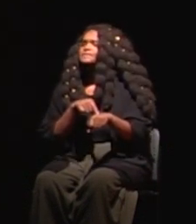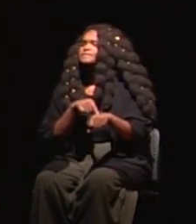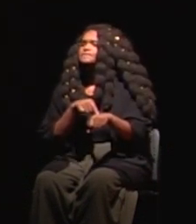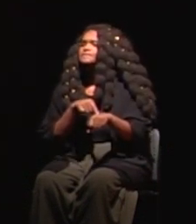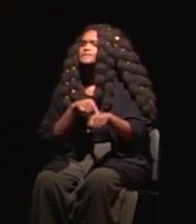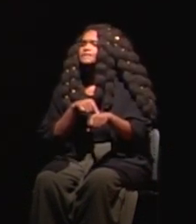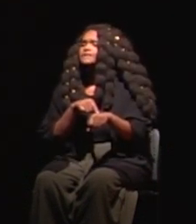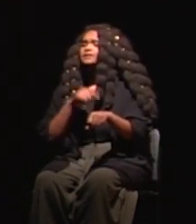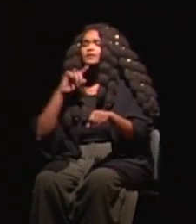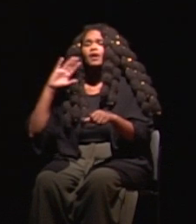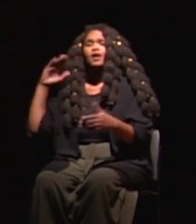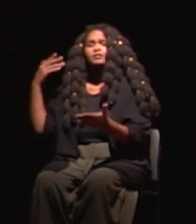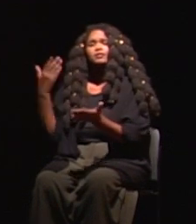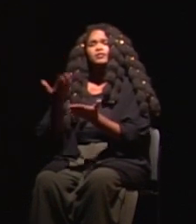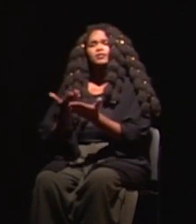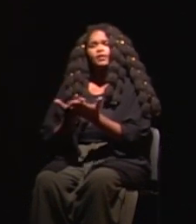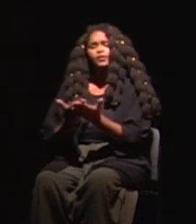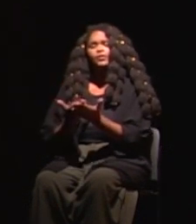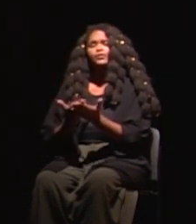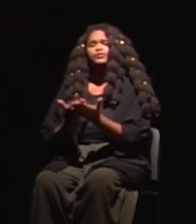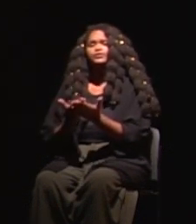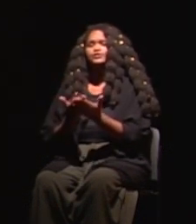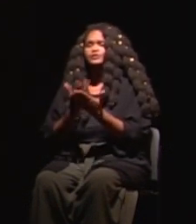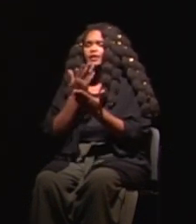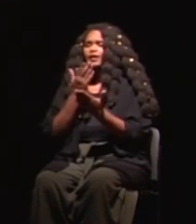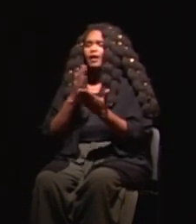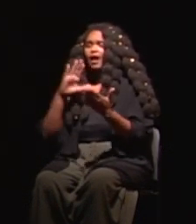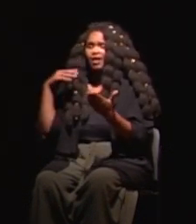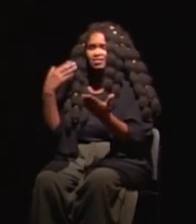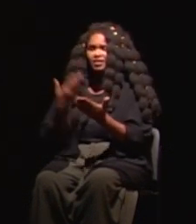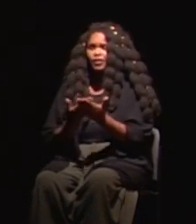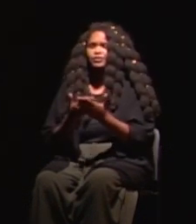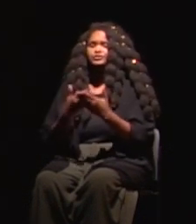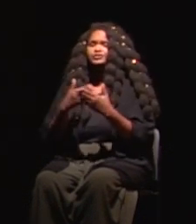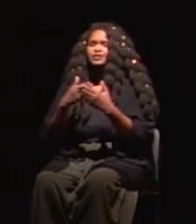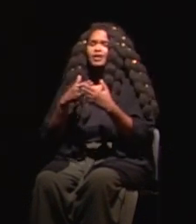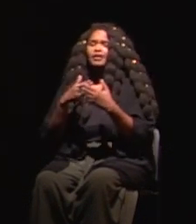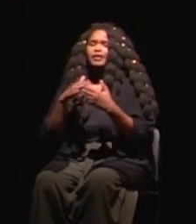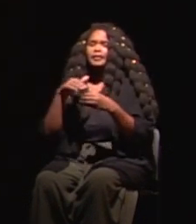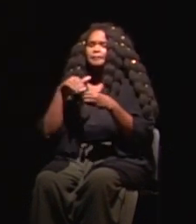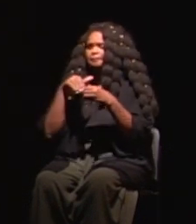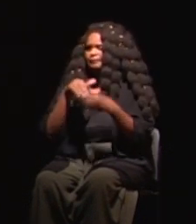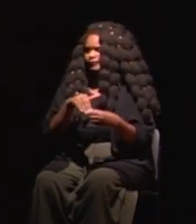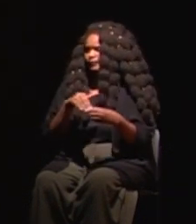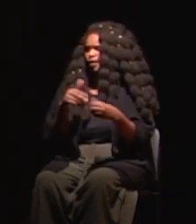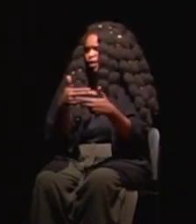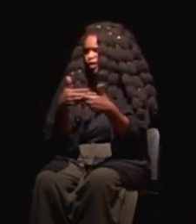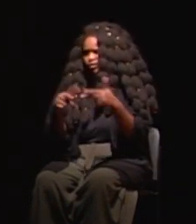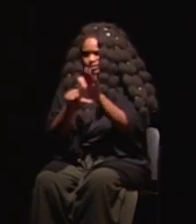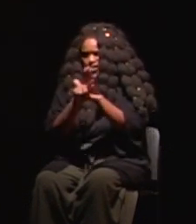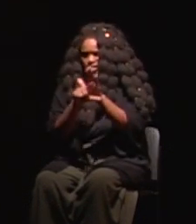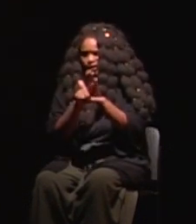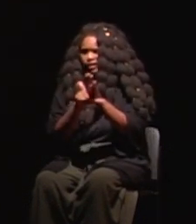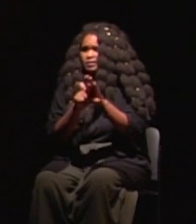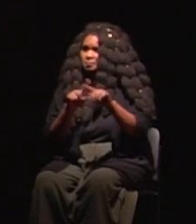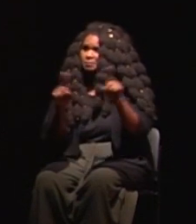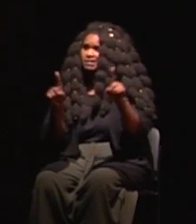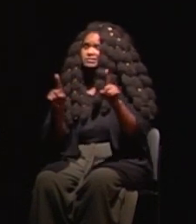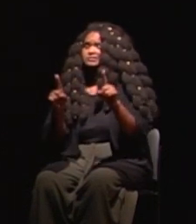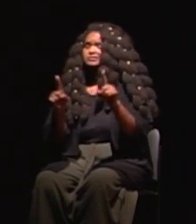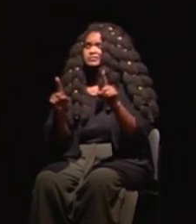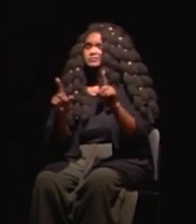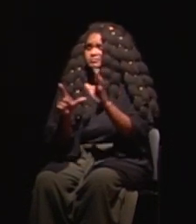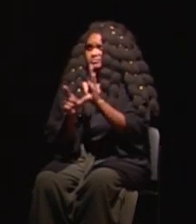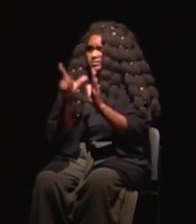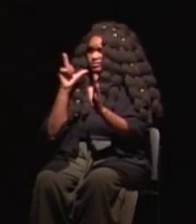até hoje, ela é vilipendiada e tal, nas suas poucas coisas, tinha